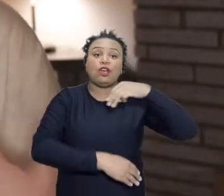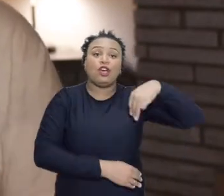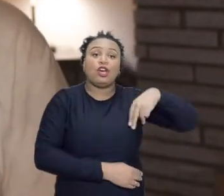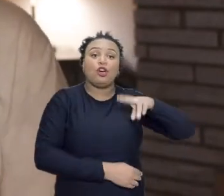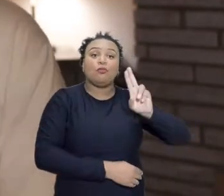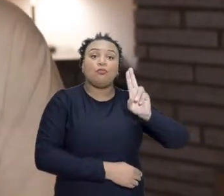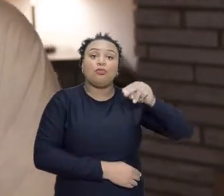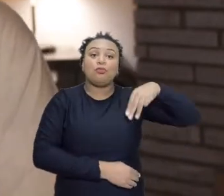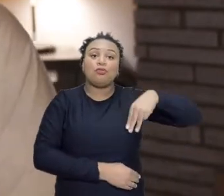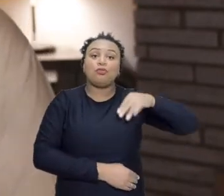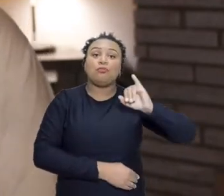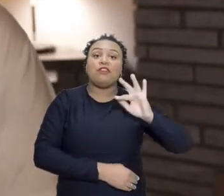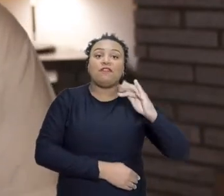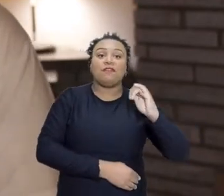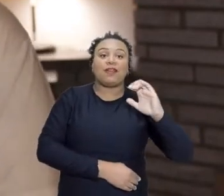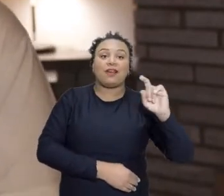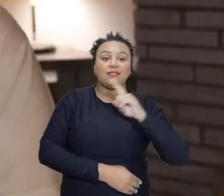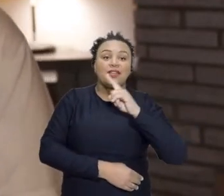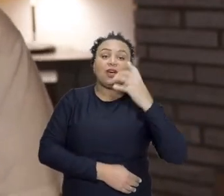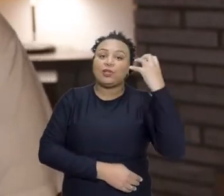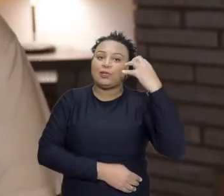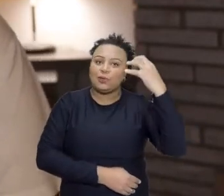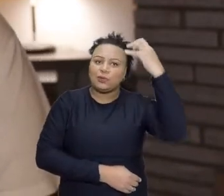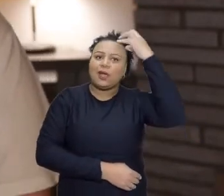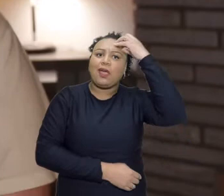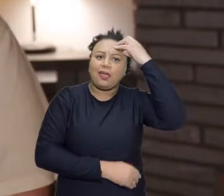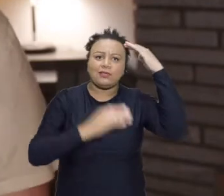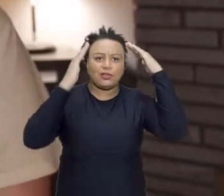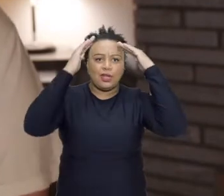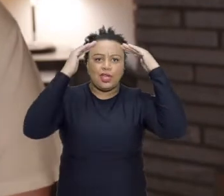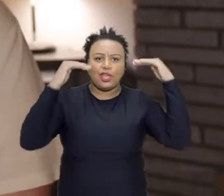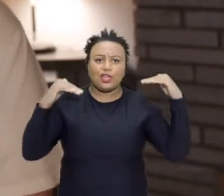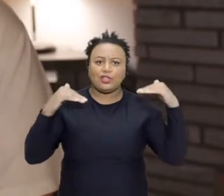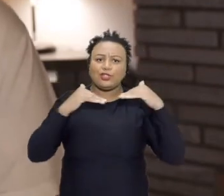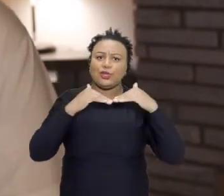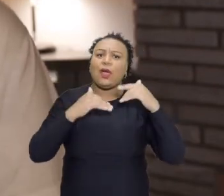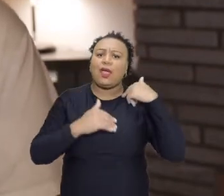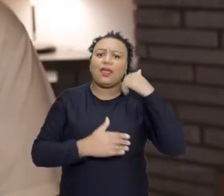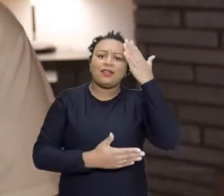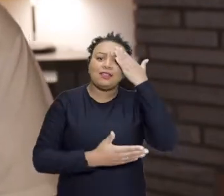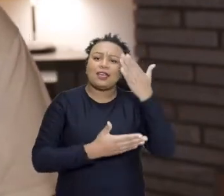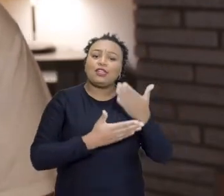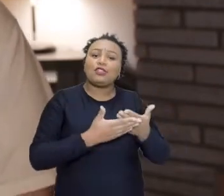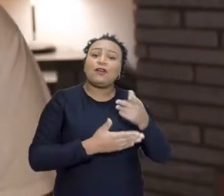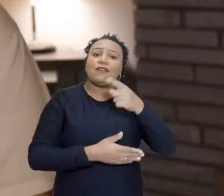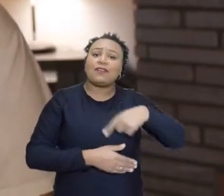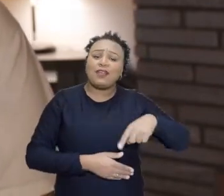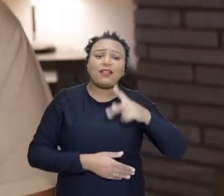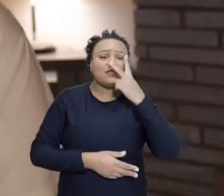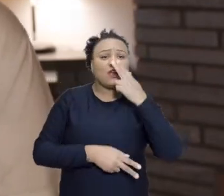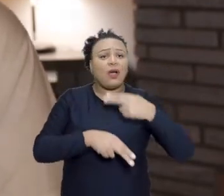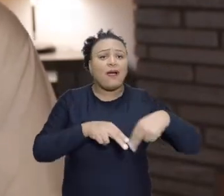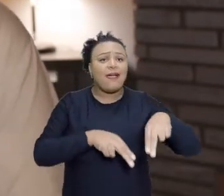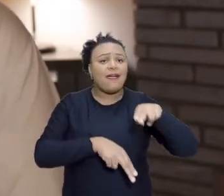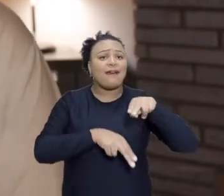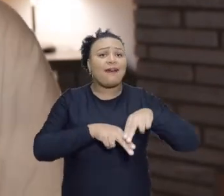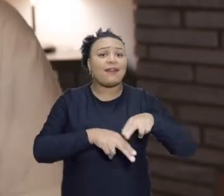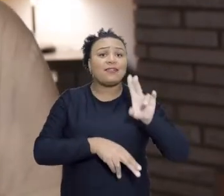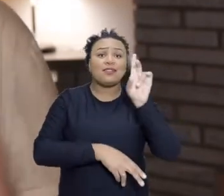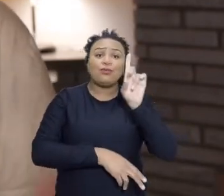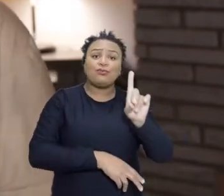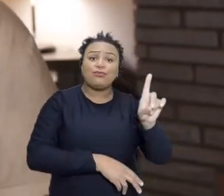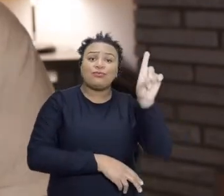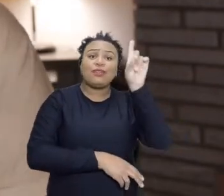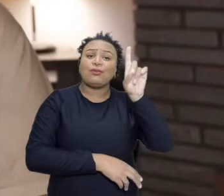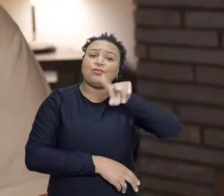dos reis egípcios, né? Eles acreditavam muito que os reis egípcios eles eram em reencarnações de deuses, e